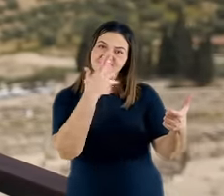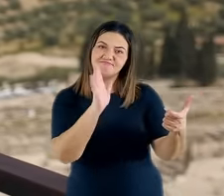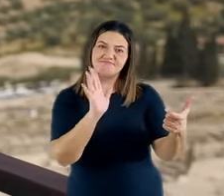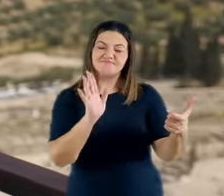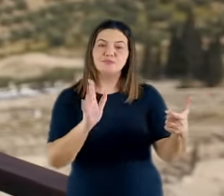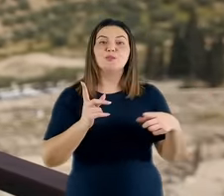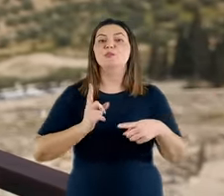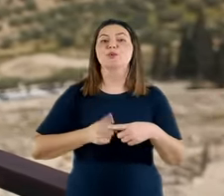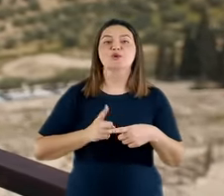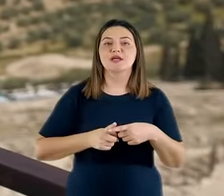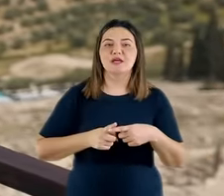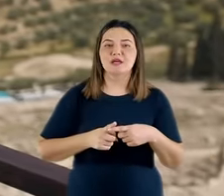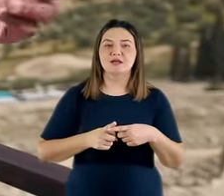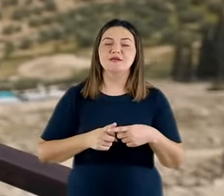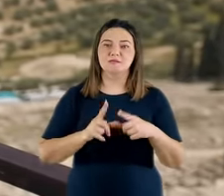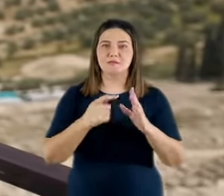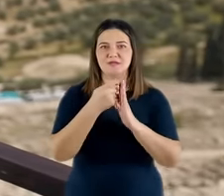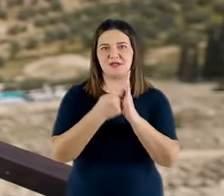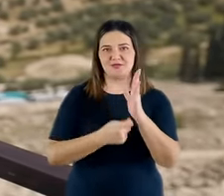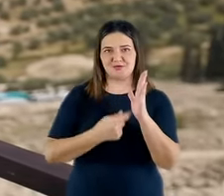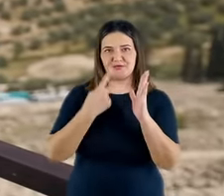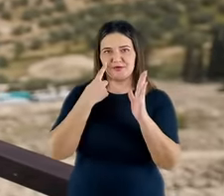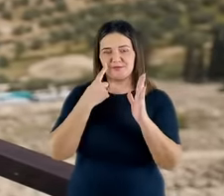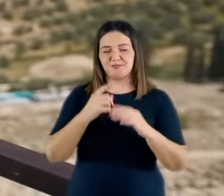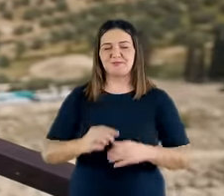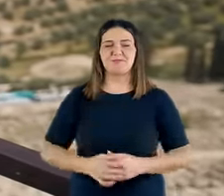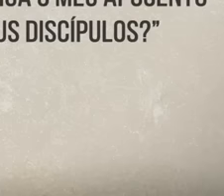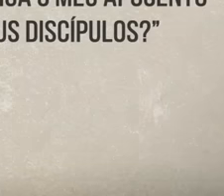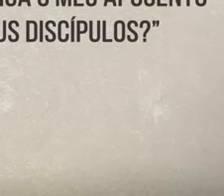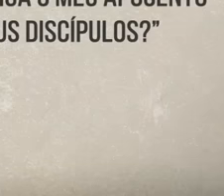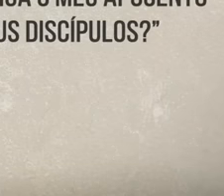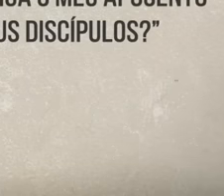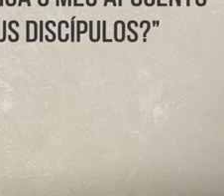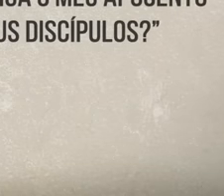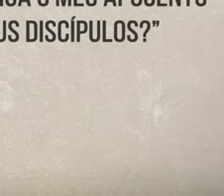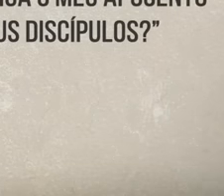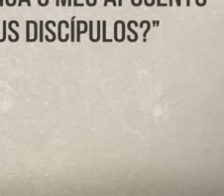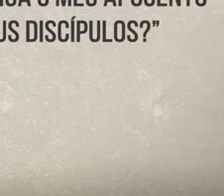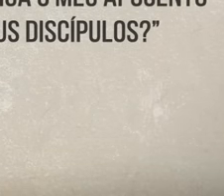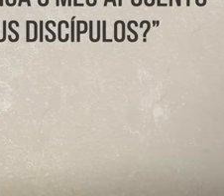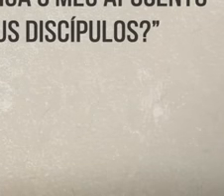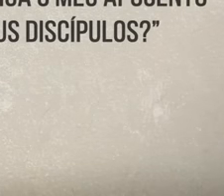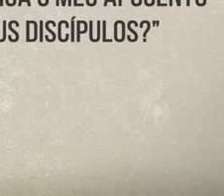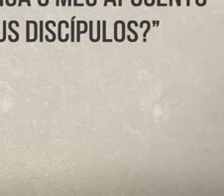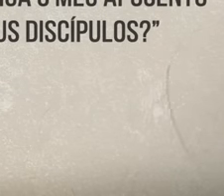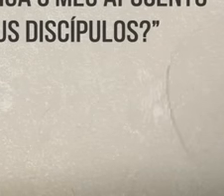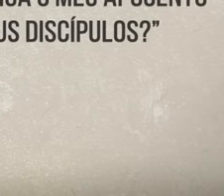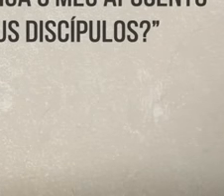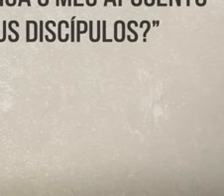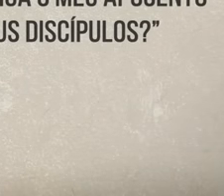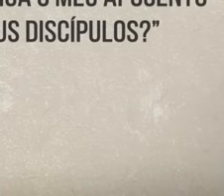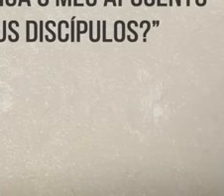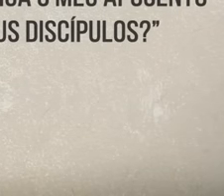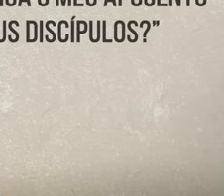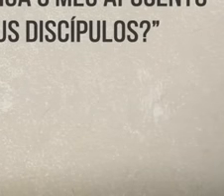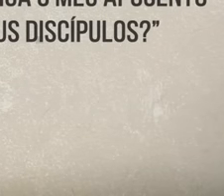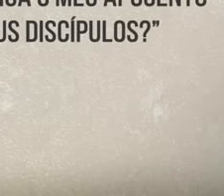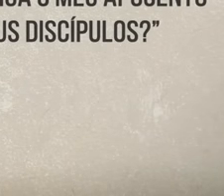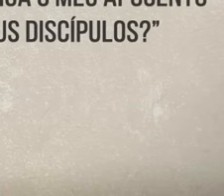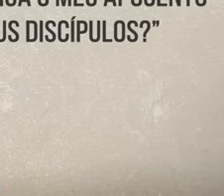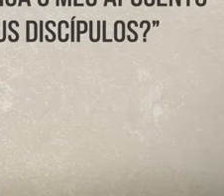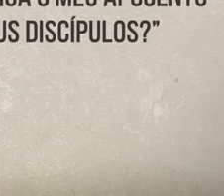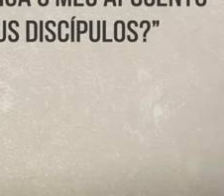Por que nós deduzimos isso? Por causa de uma passagem da Bíblia. Preste atenção. E no primeiro dia da festa dos pães sem